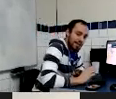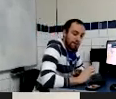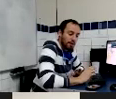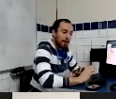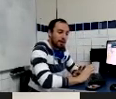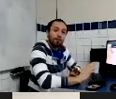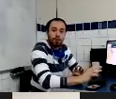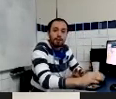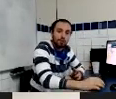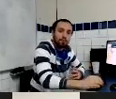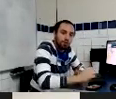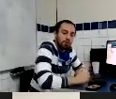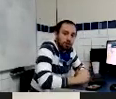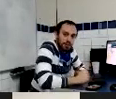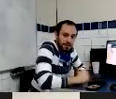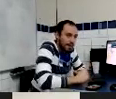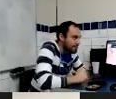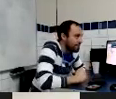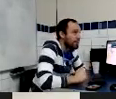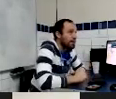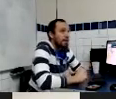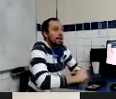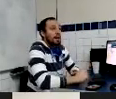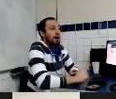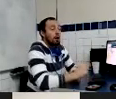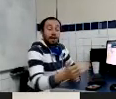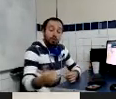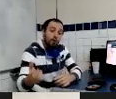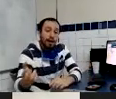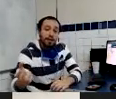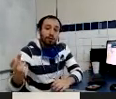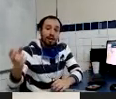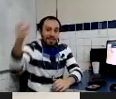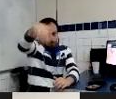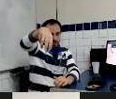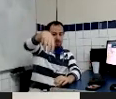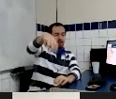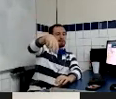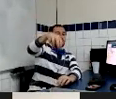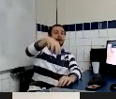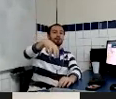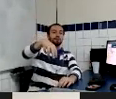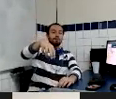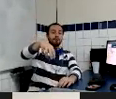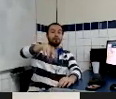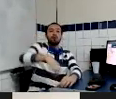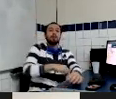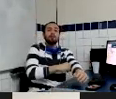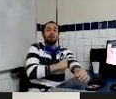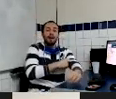informação para o procedimento de uma cidade. Ora, se eu estou falando, então, que ele vai se fixar na cidade,